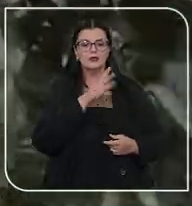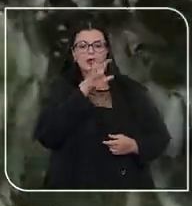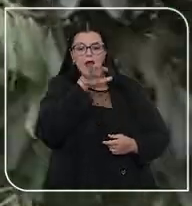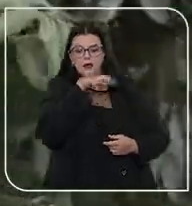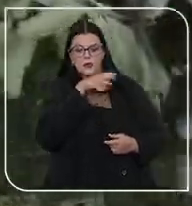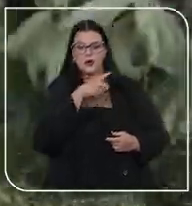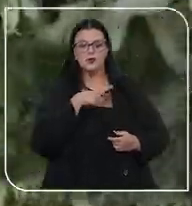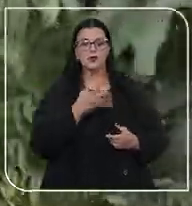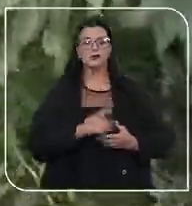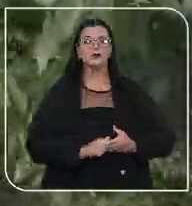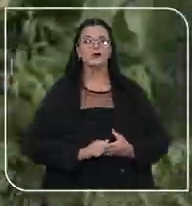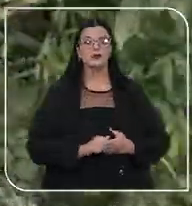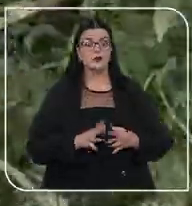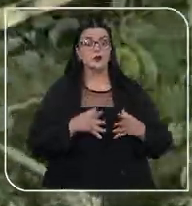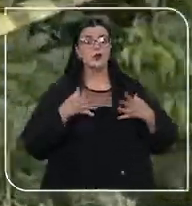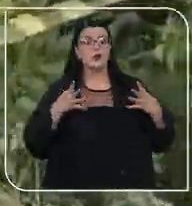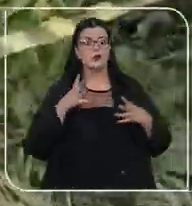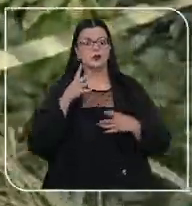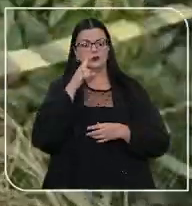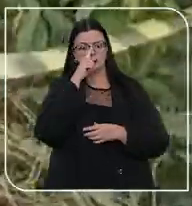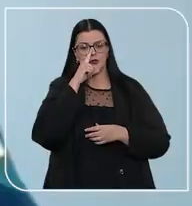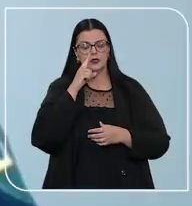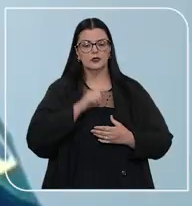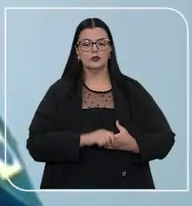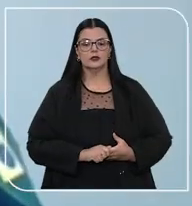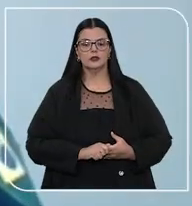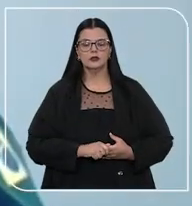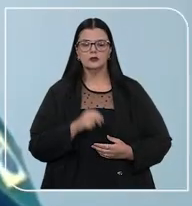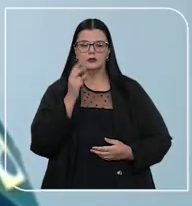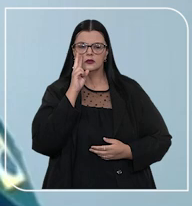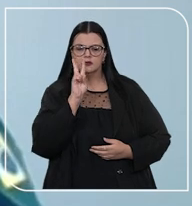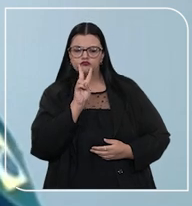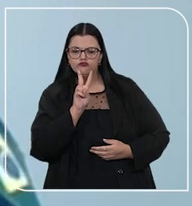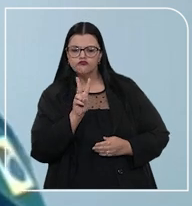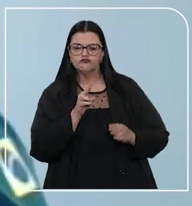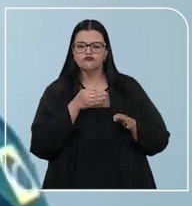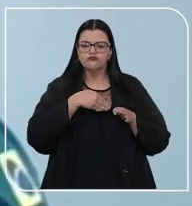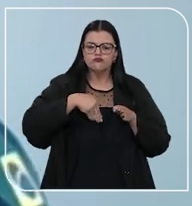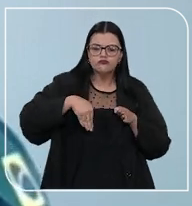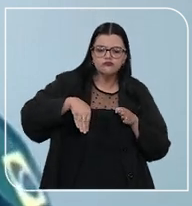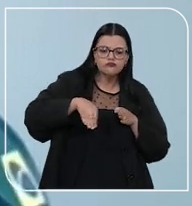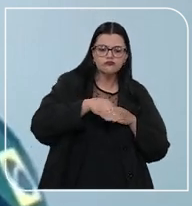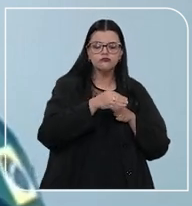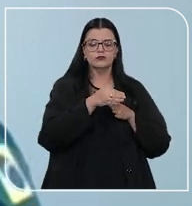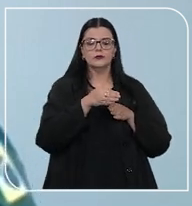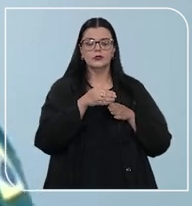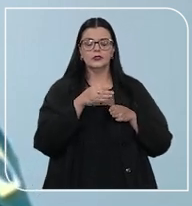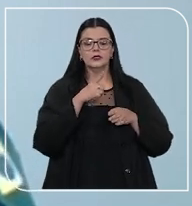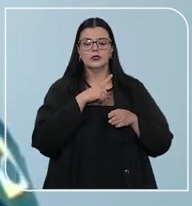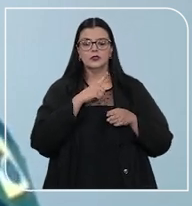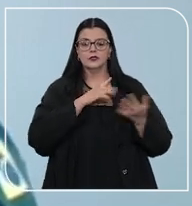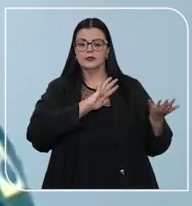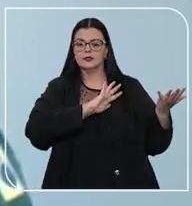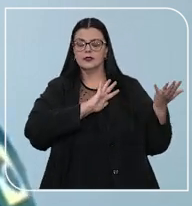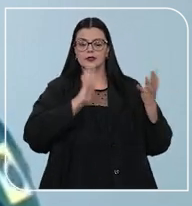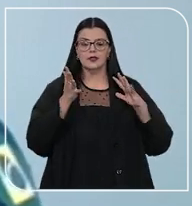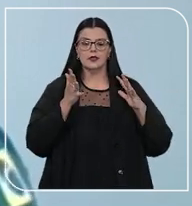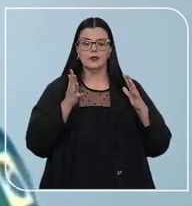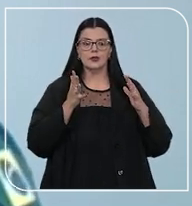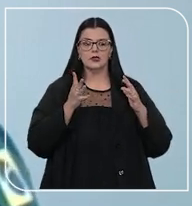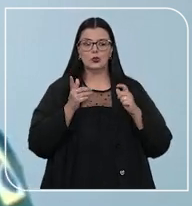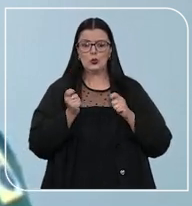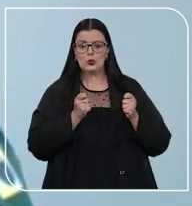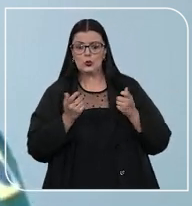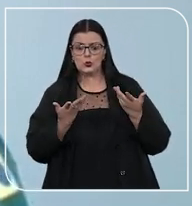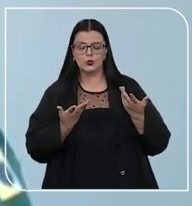na pista representa um grande perigo. Se você visualiza e tenta desviar, você corre, né, o risco de perder